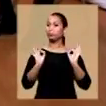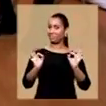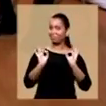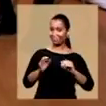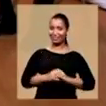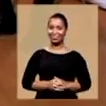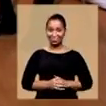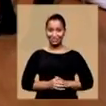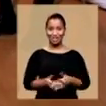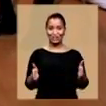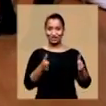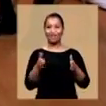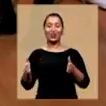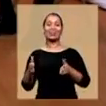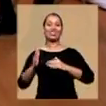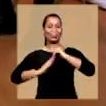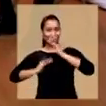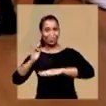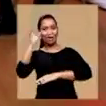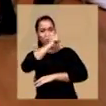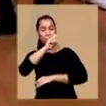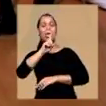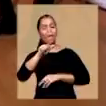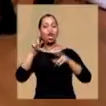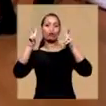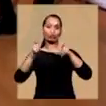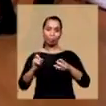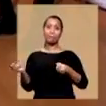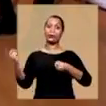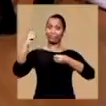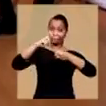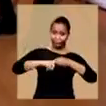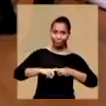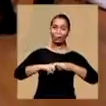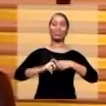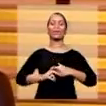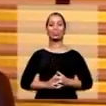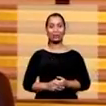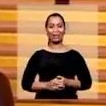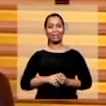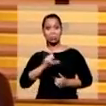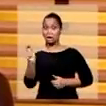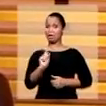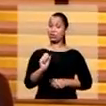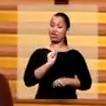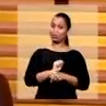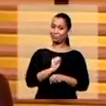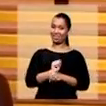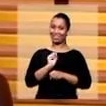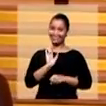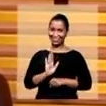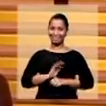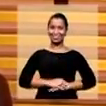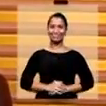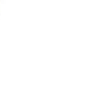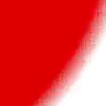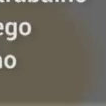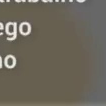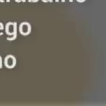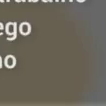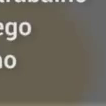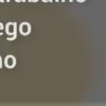Perfeito. A gente terminou falando de qualificação, é o assunto que a gente volta no próximo bloco. Não saia daí, o Ponto de Vista volta já já.